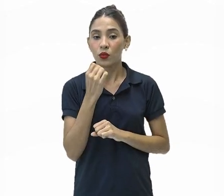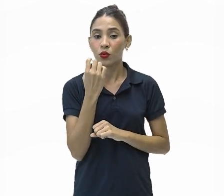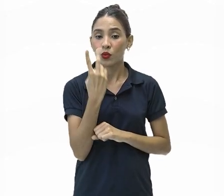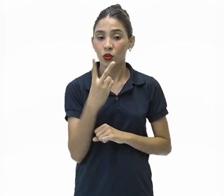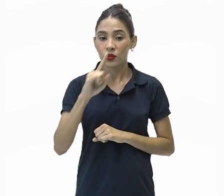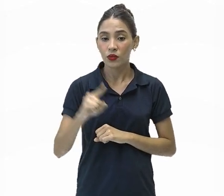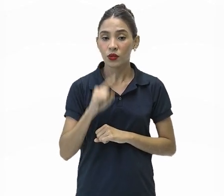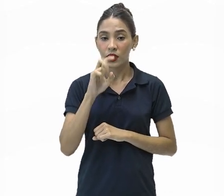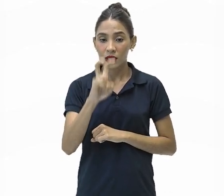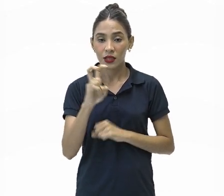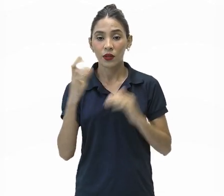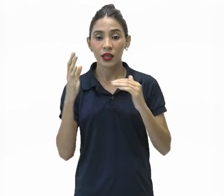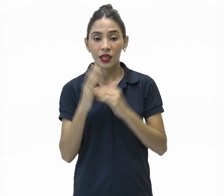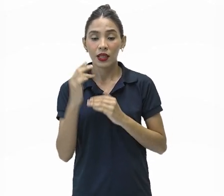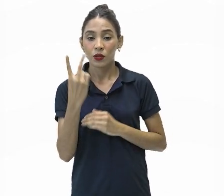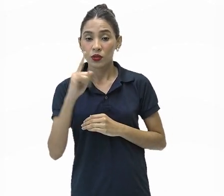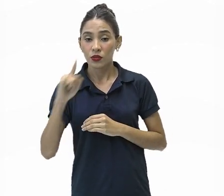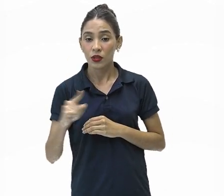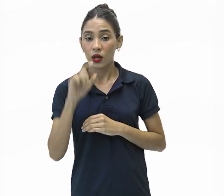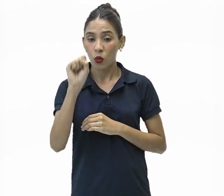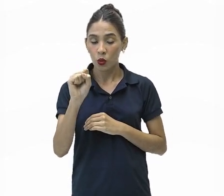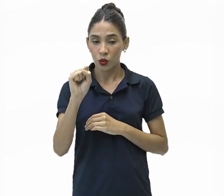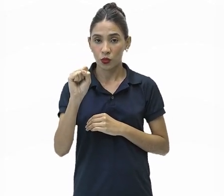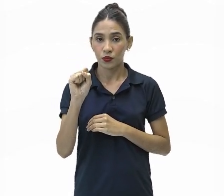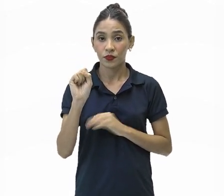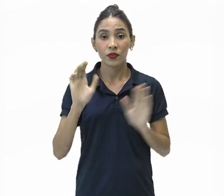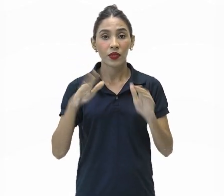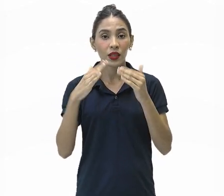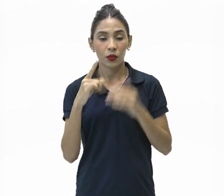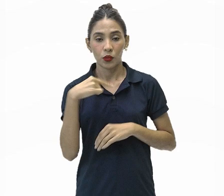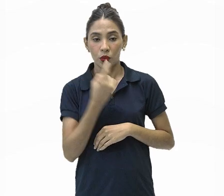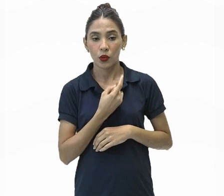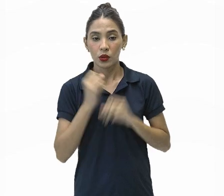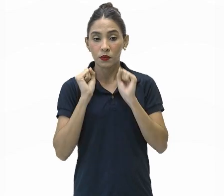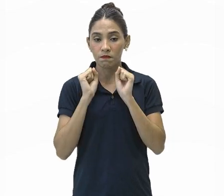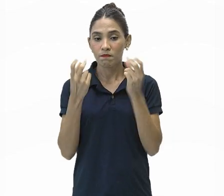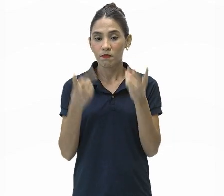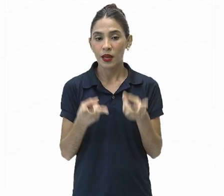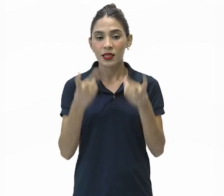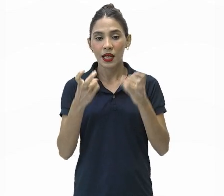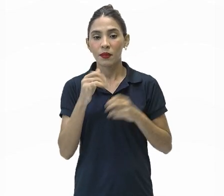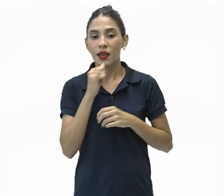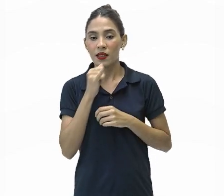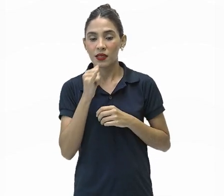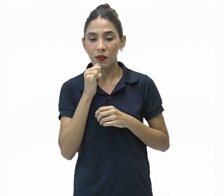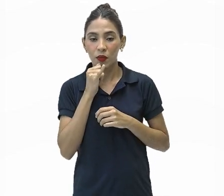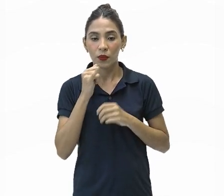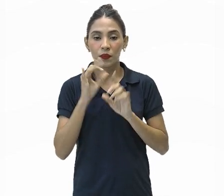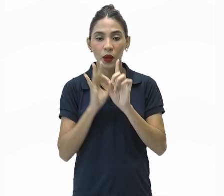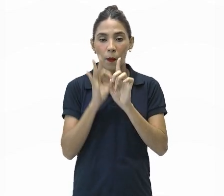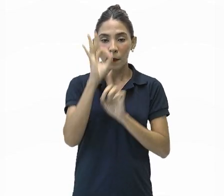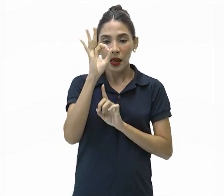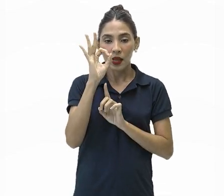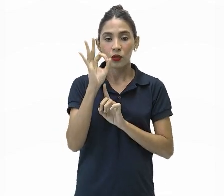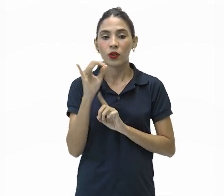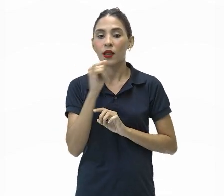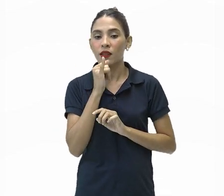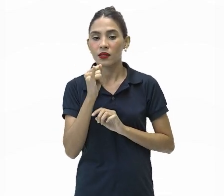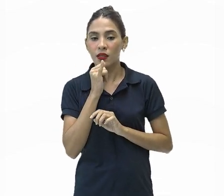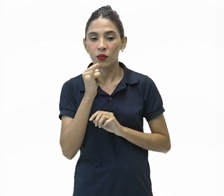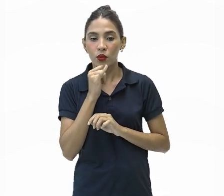2,5 a 2,8 graus, né? Então, a gente observa esse aumento que vai numa escala ali